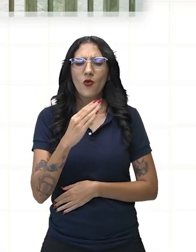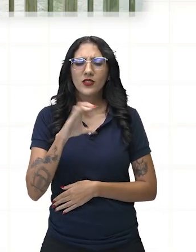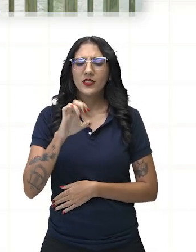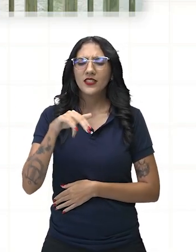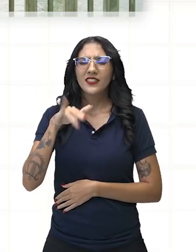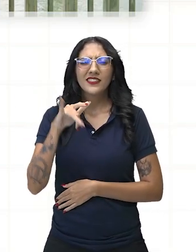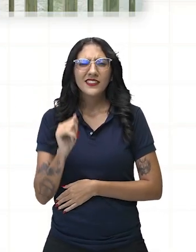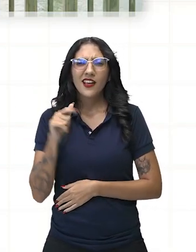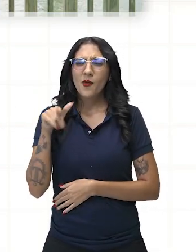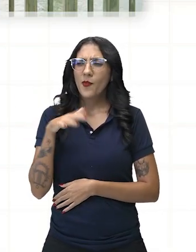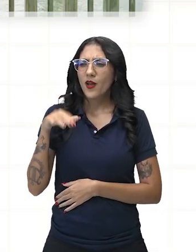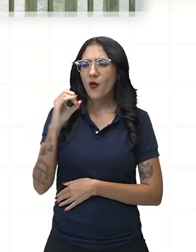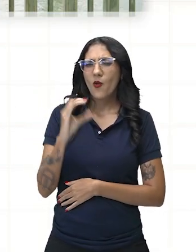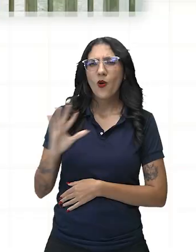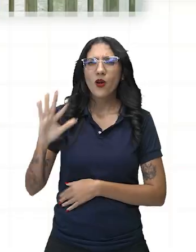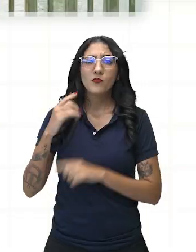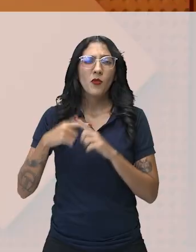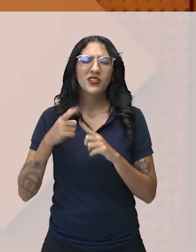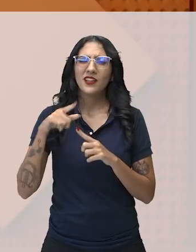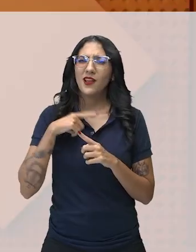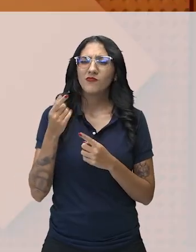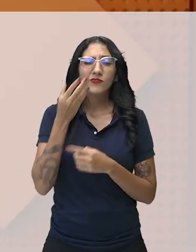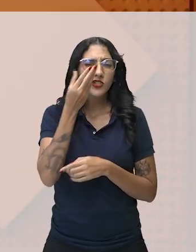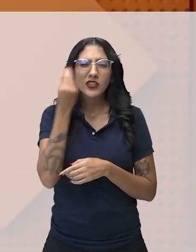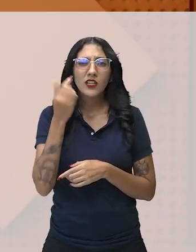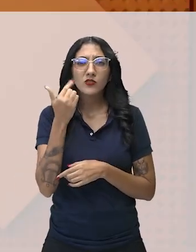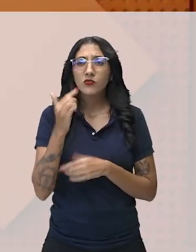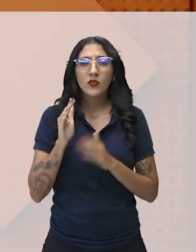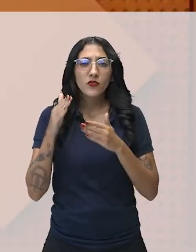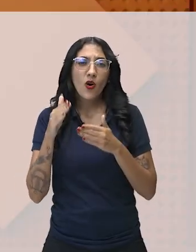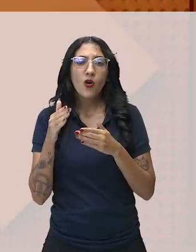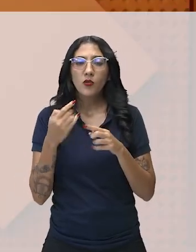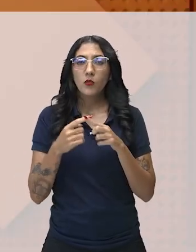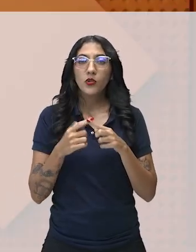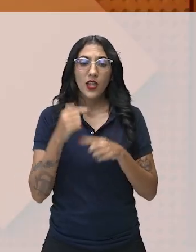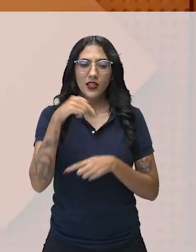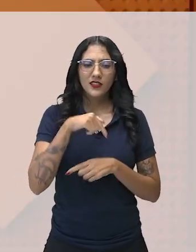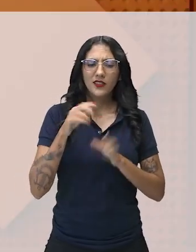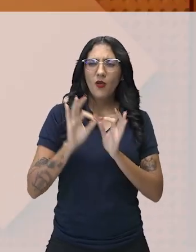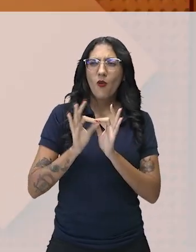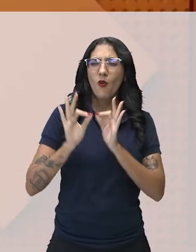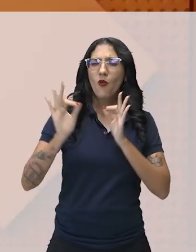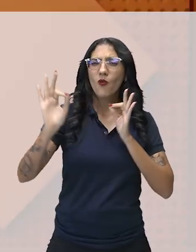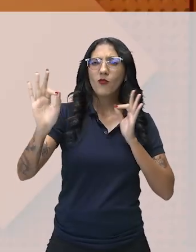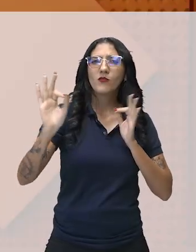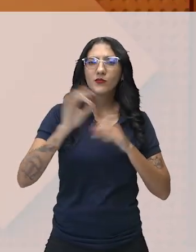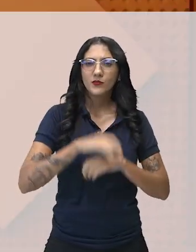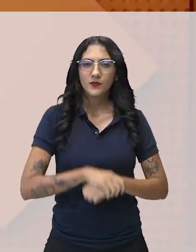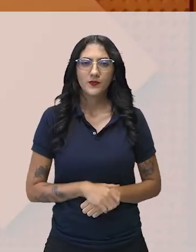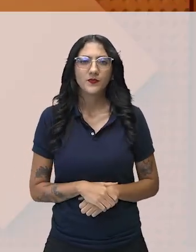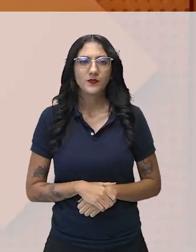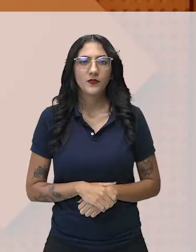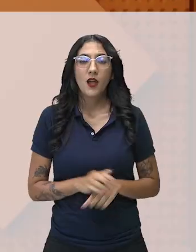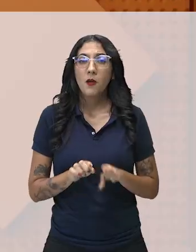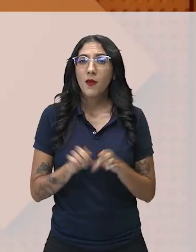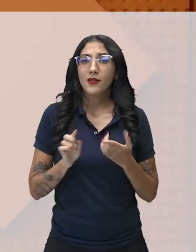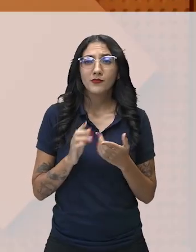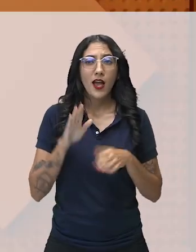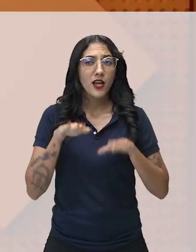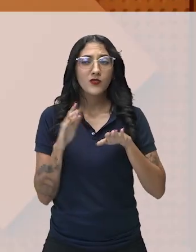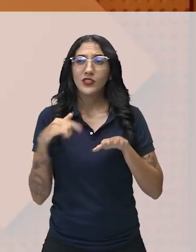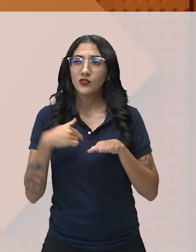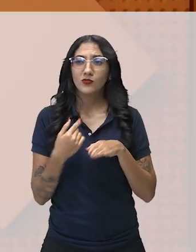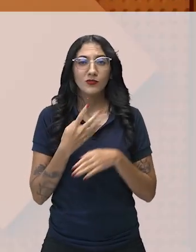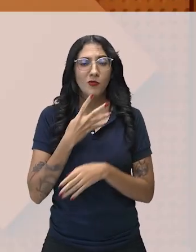esquecido, né, por conta da distância em relação a nós que vivemos no continente americano, é claro, né? Então a gente quase não